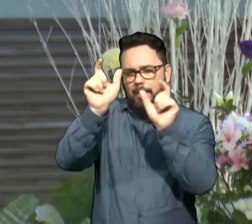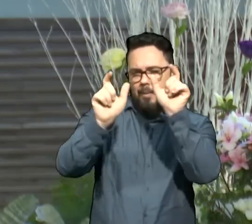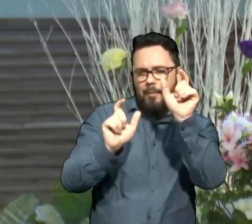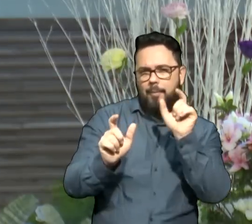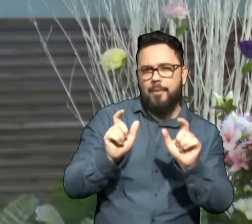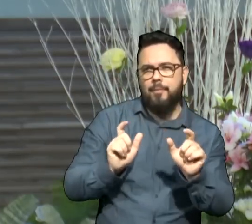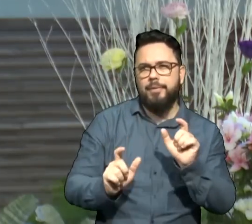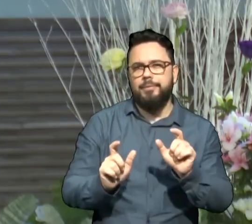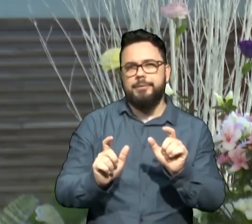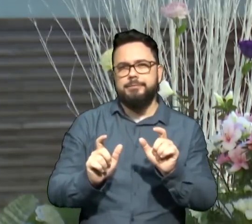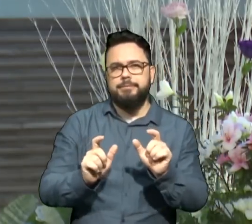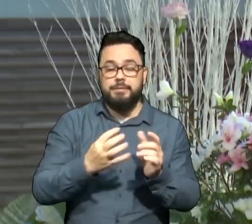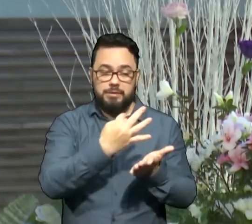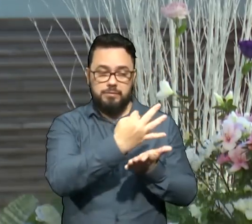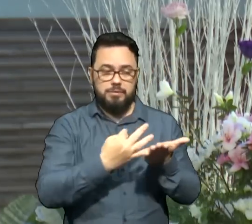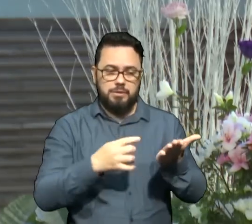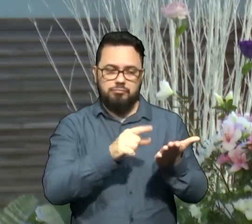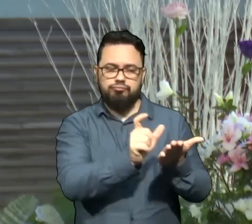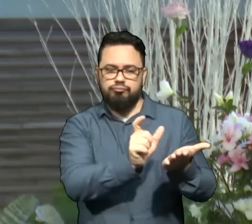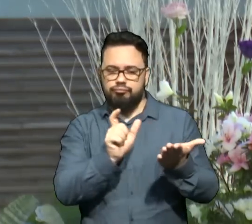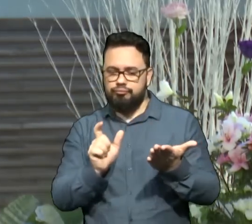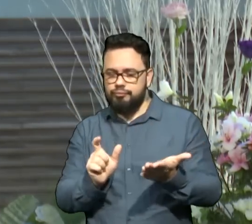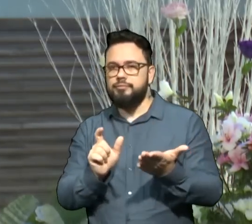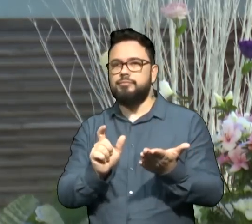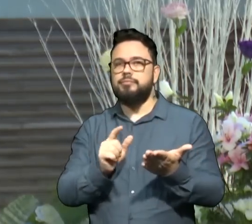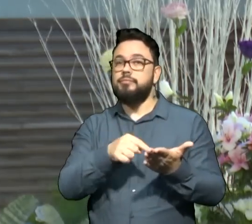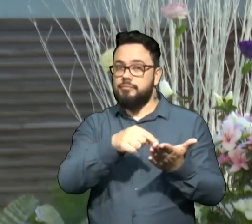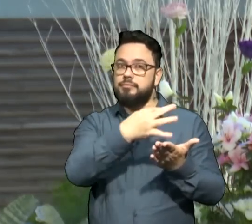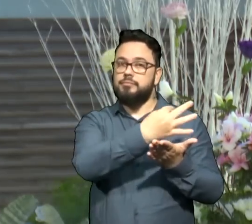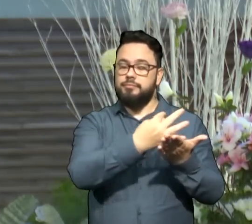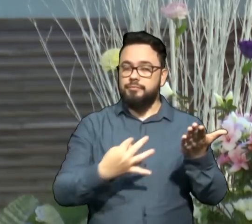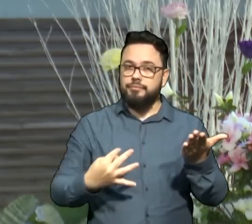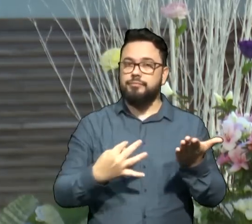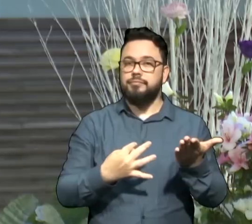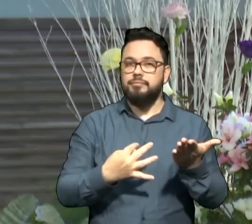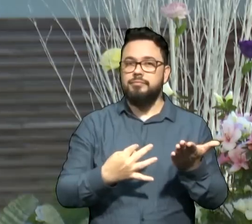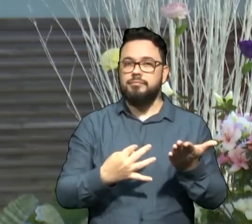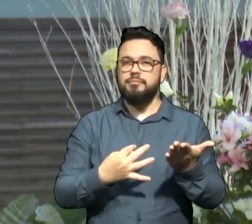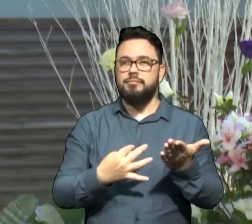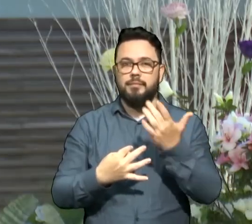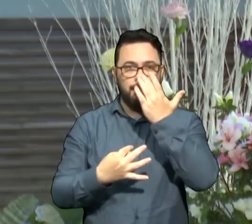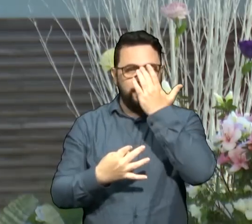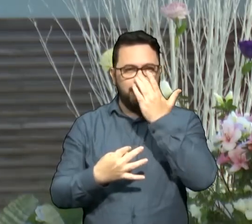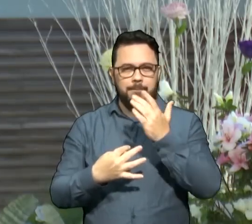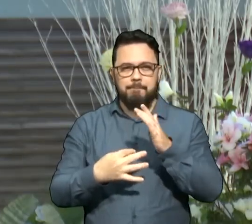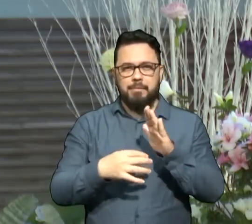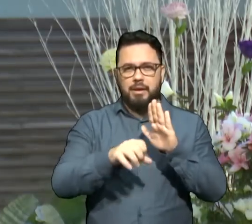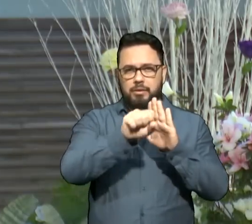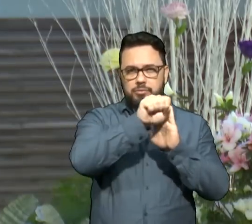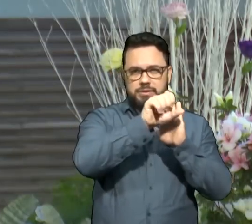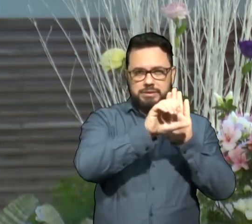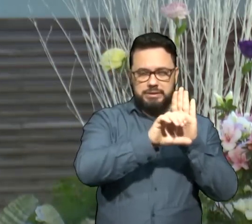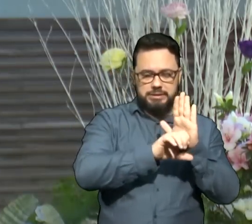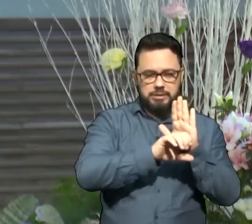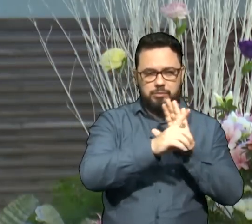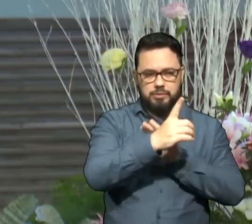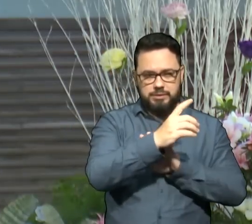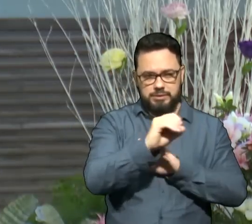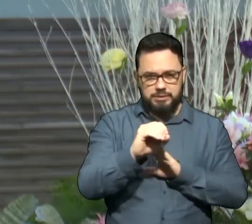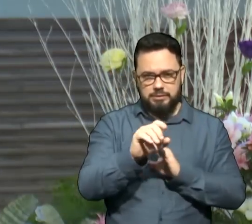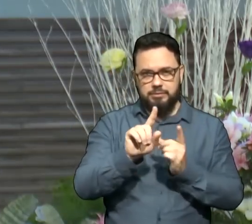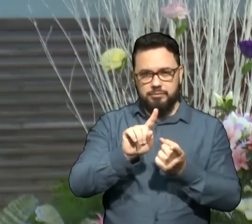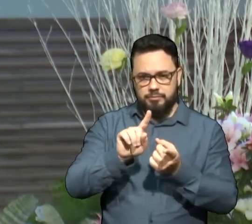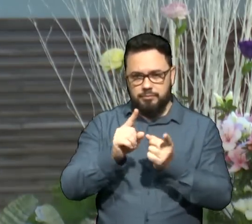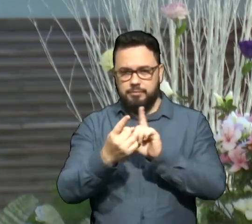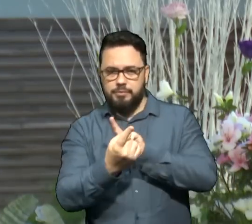desses textos aí e esses textos afirmam que na virada do século 100 antes de Cristo para começar